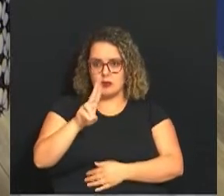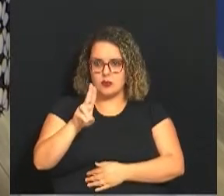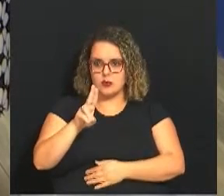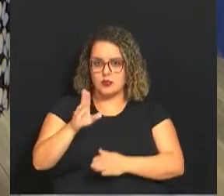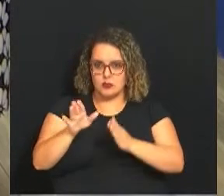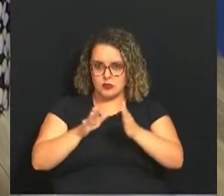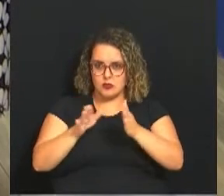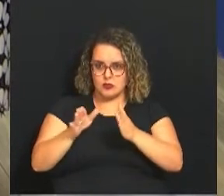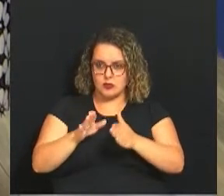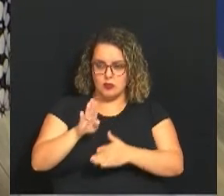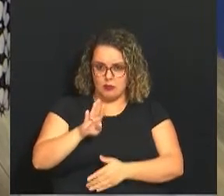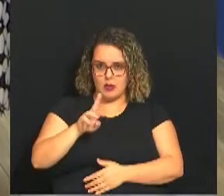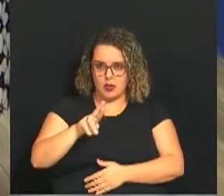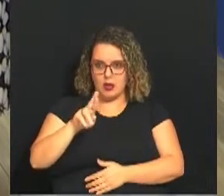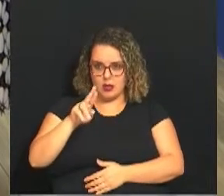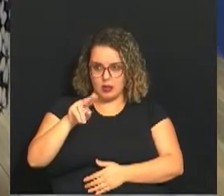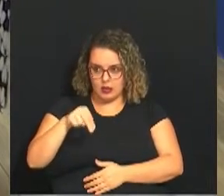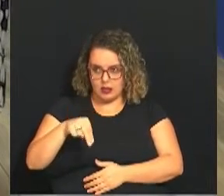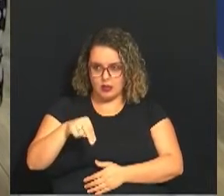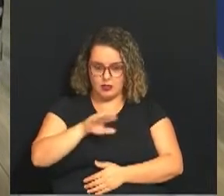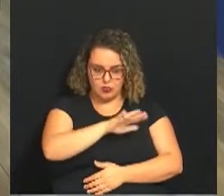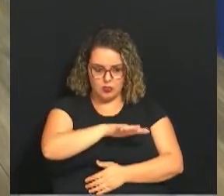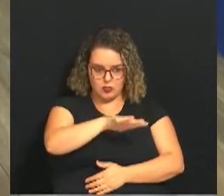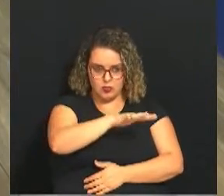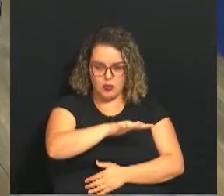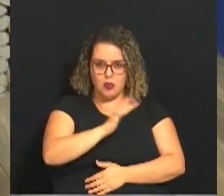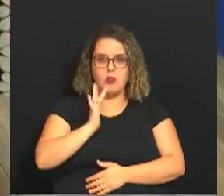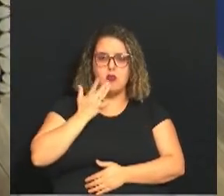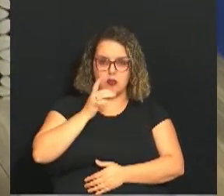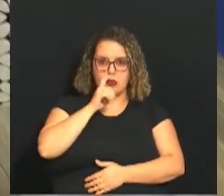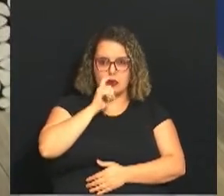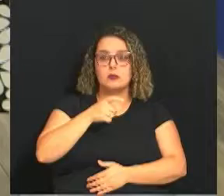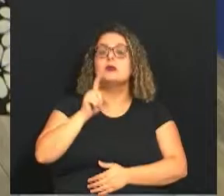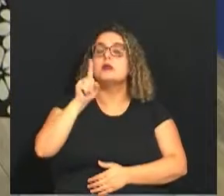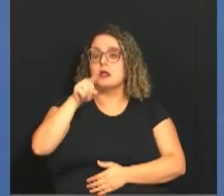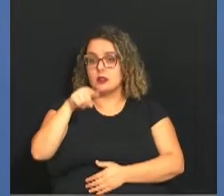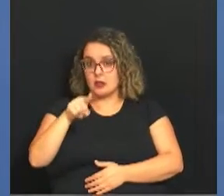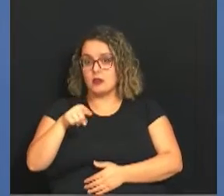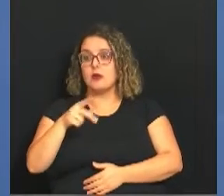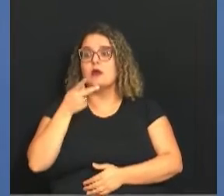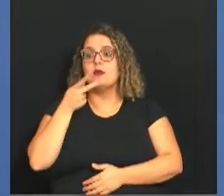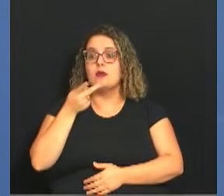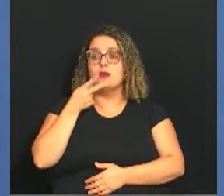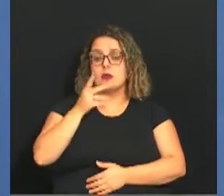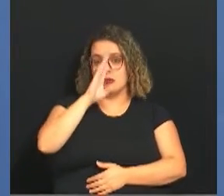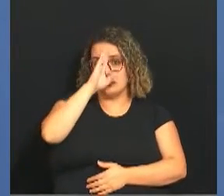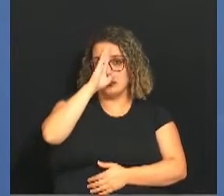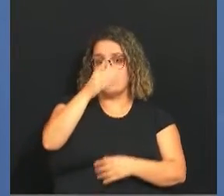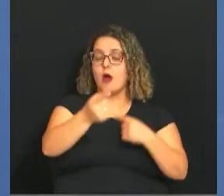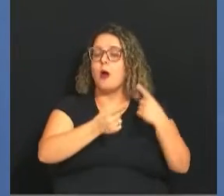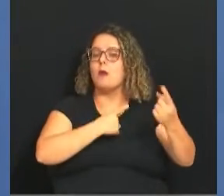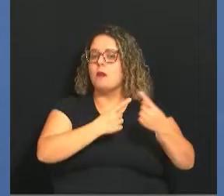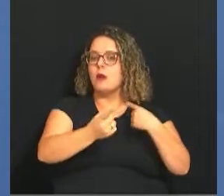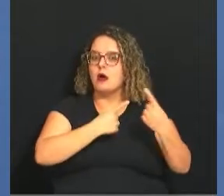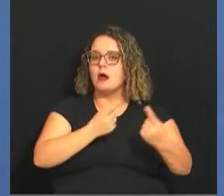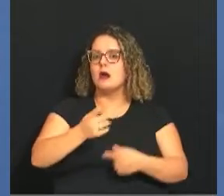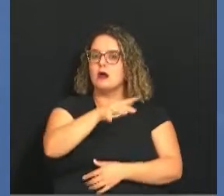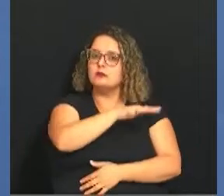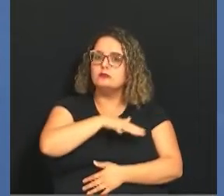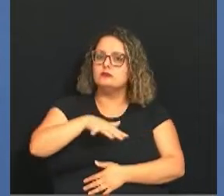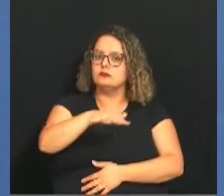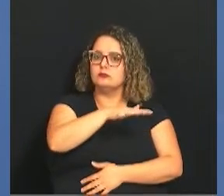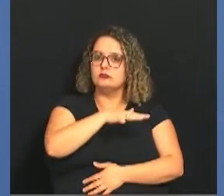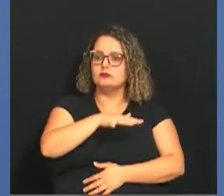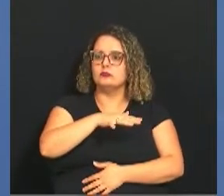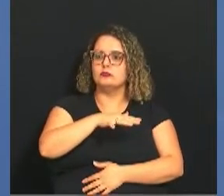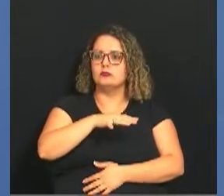do BRT Ouro Verde. Isso, lá no distrito do Ouro Verde. A gente está falando de uma das principais avenidas daquela região, que é a